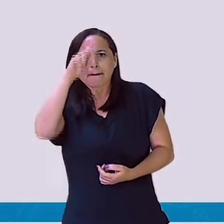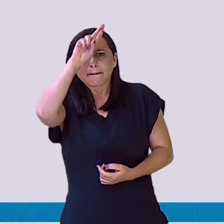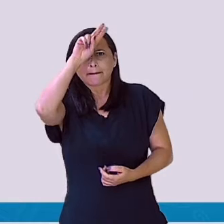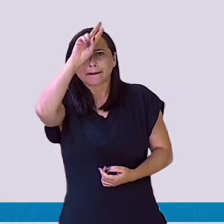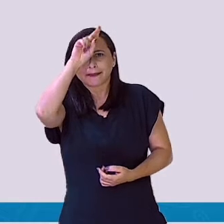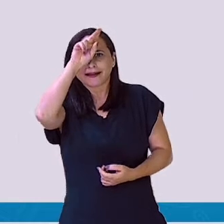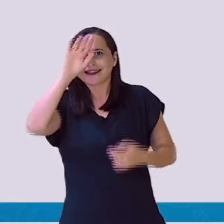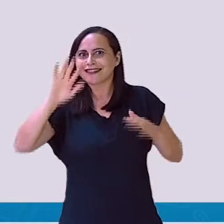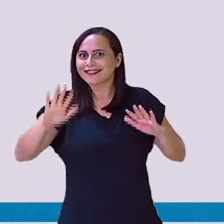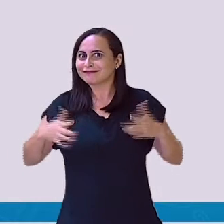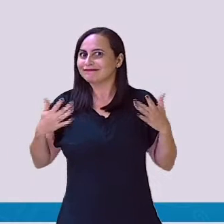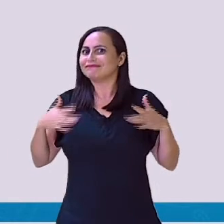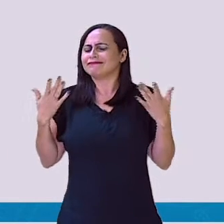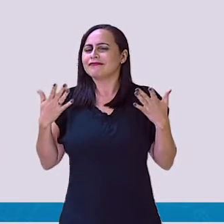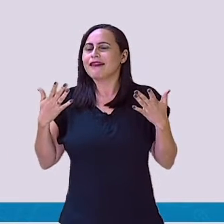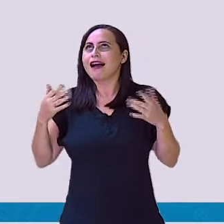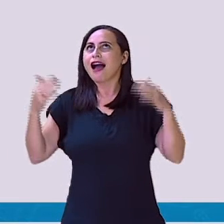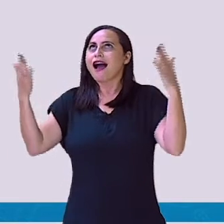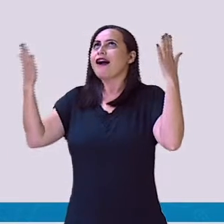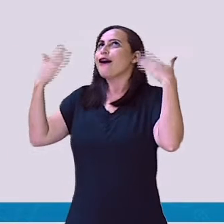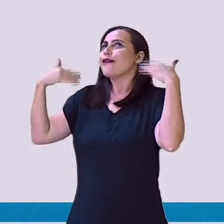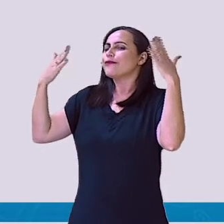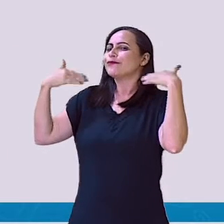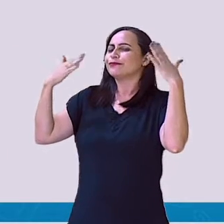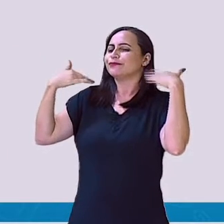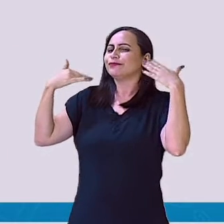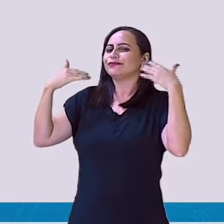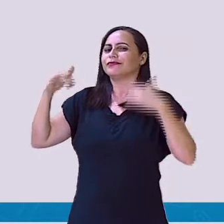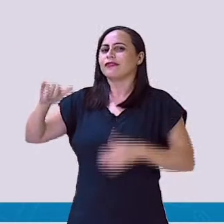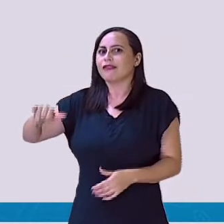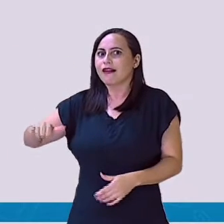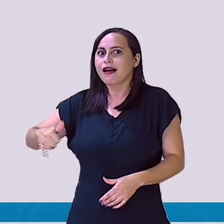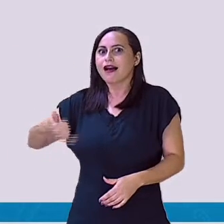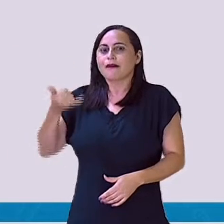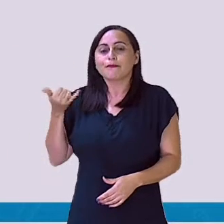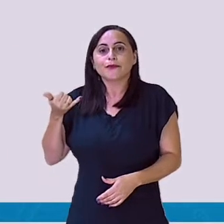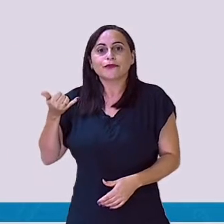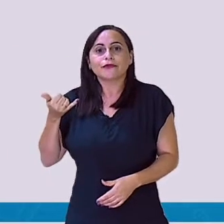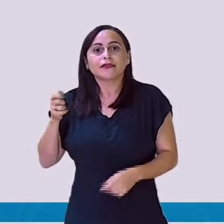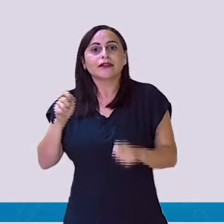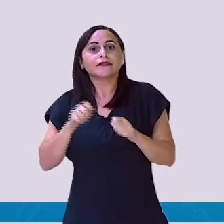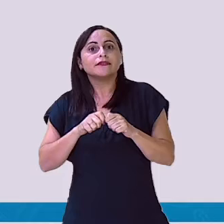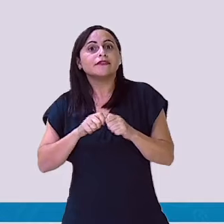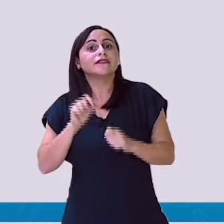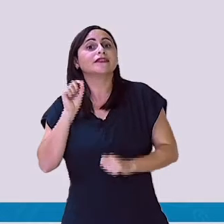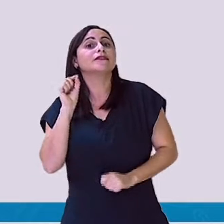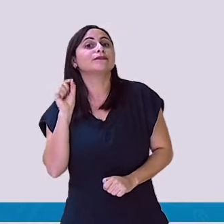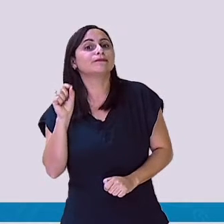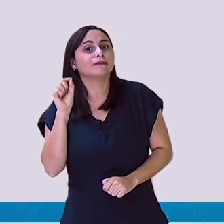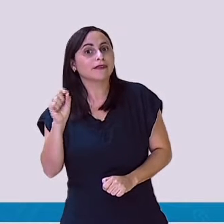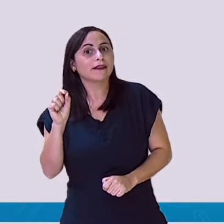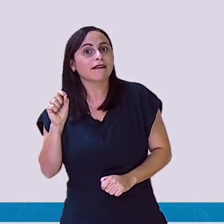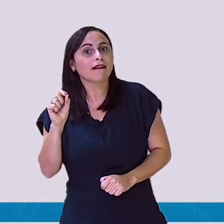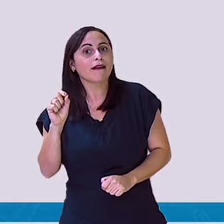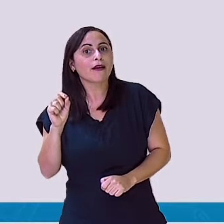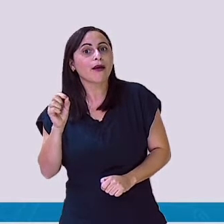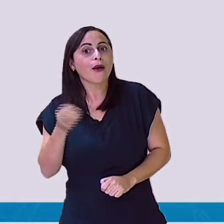bem animadas com o calor. Aproveitam a aceleração de seus processos